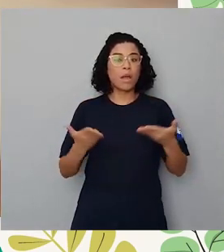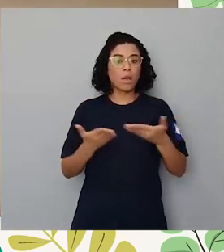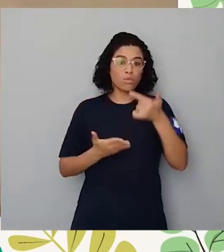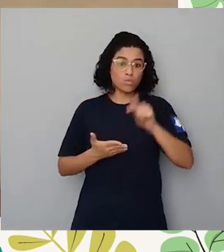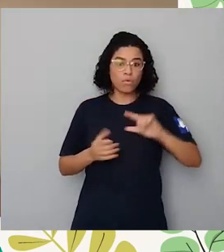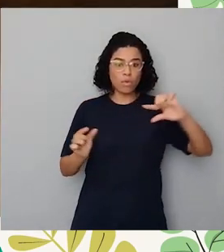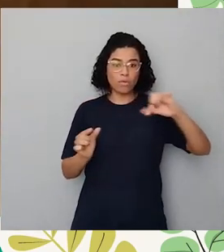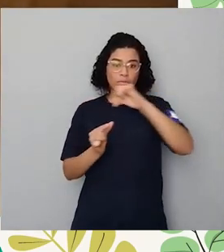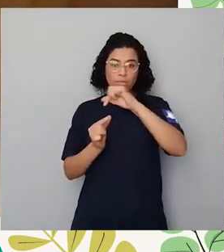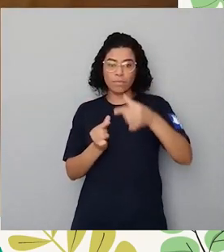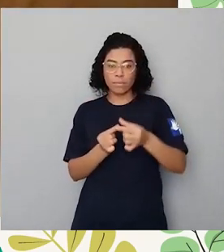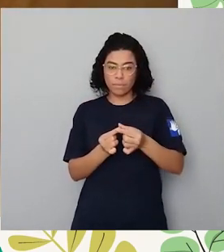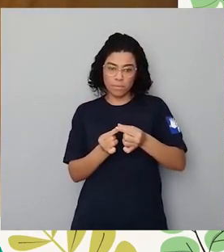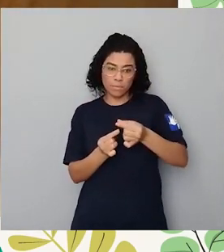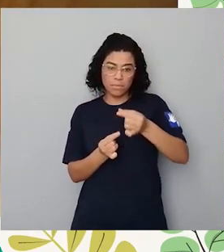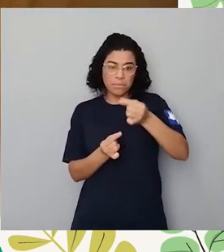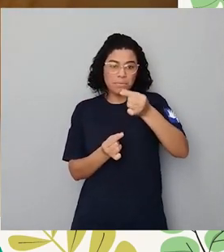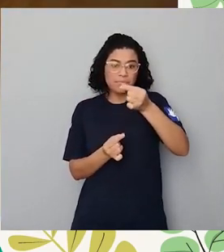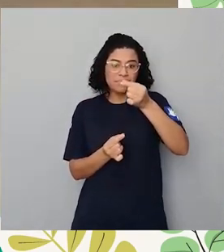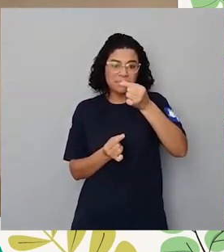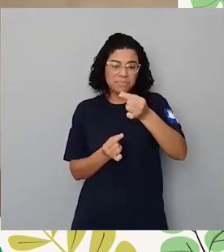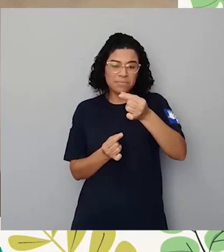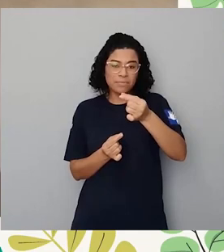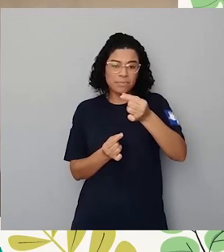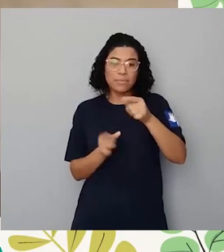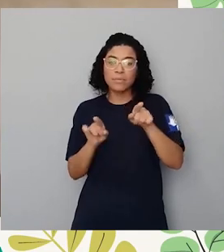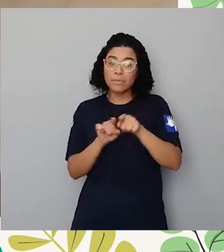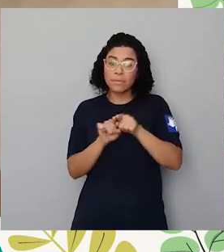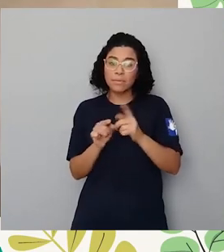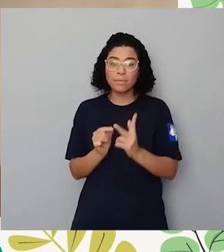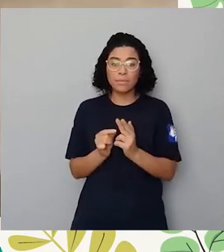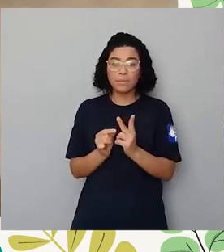vai dobrar ele ao meio, ó. Uma pontinha, a gente vai juntar na outra pontinha.